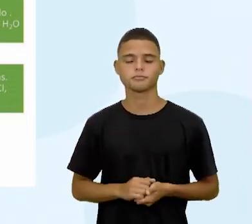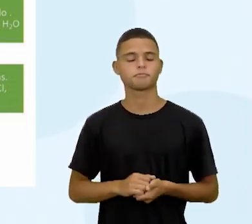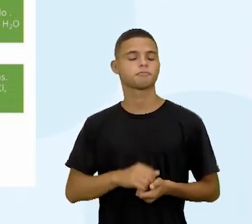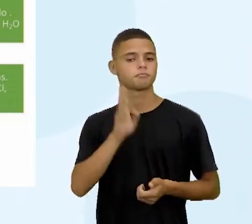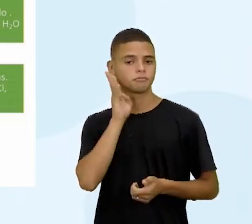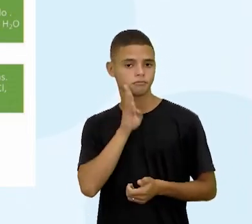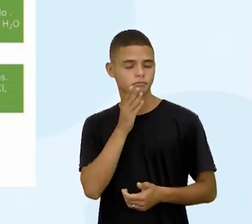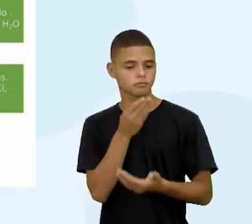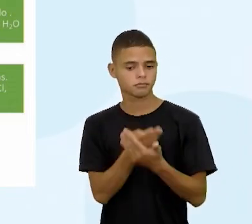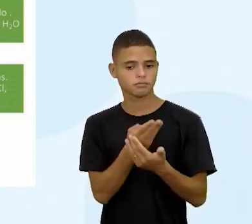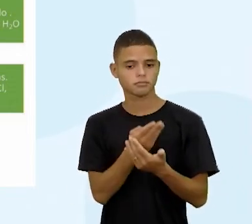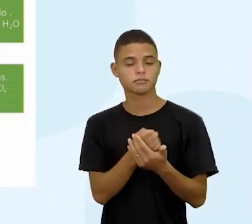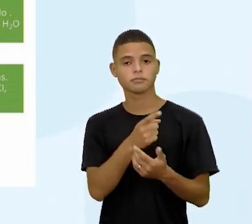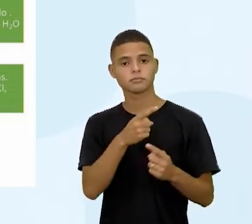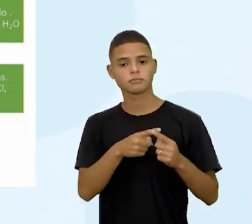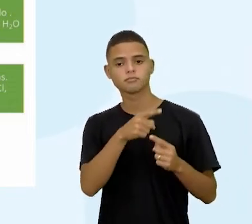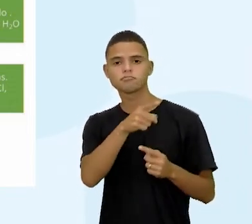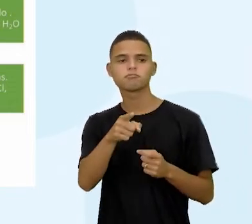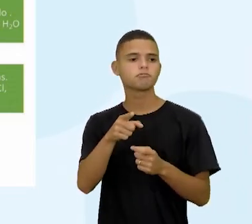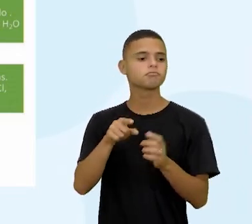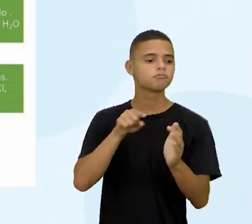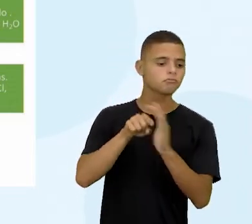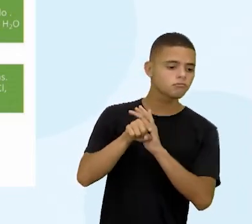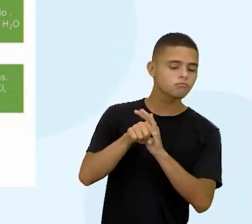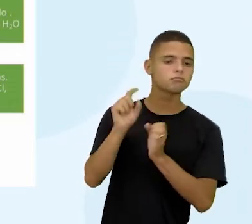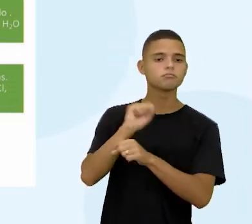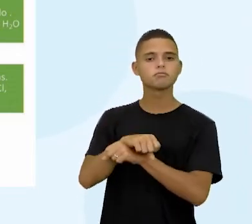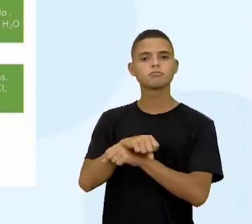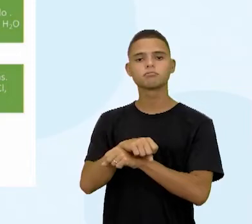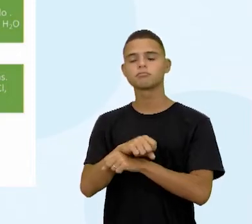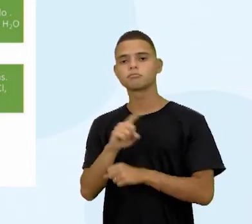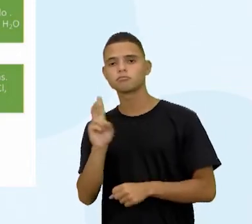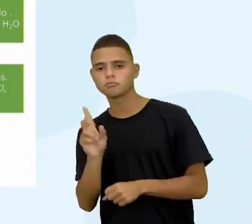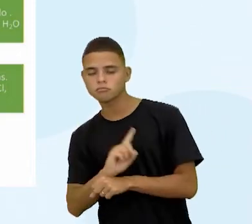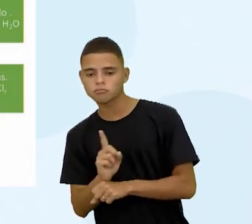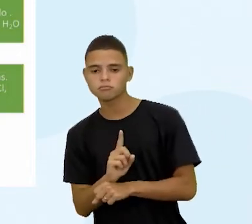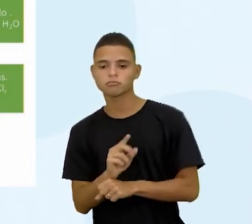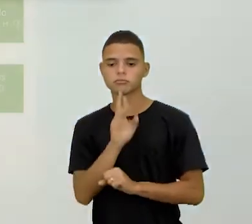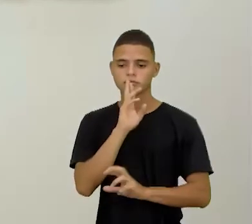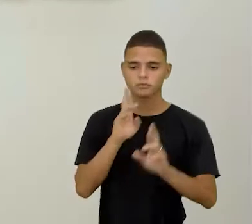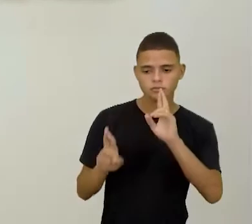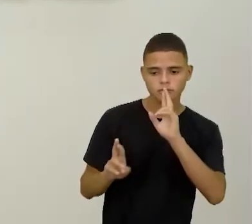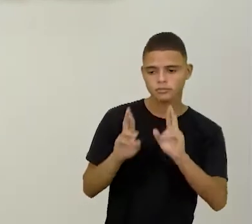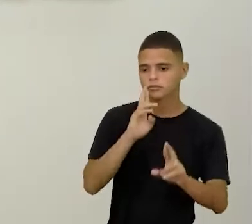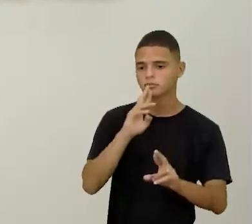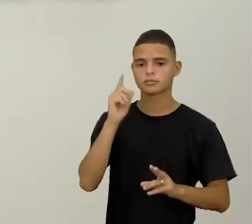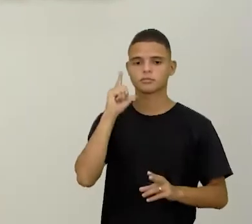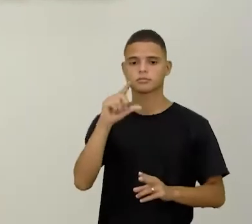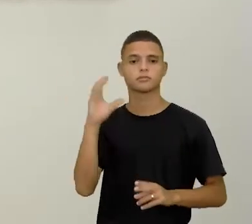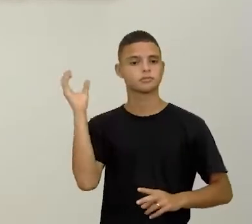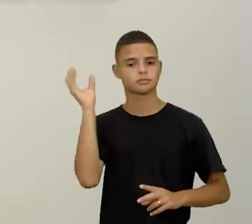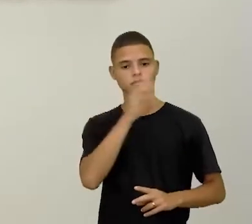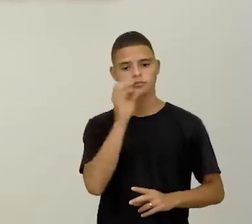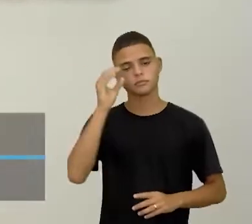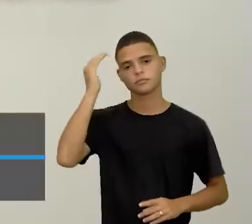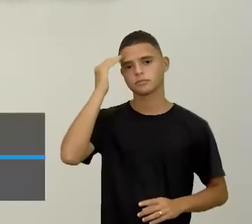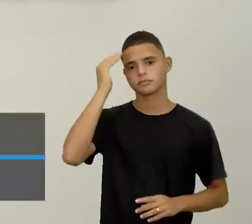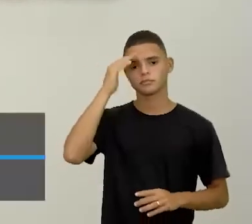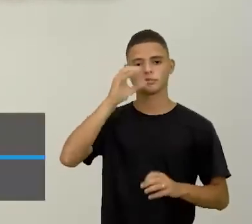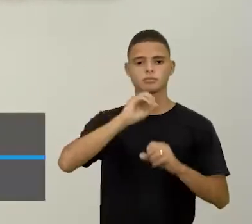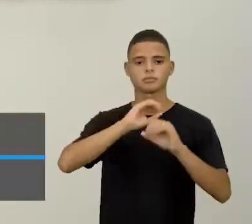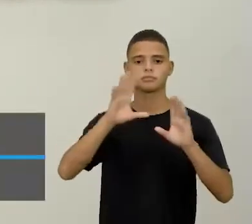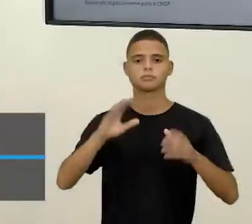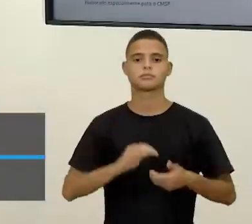de estudar, porque você vai perguntando sim ou não e vai chegando na resposta, né? É uma forma mais rápida de se entender o